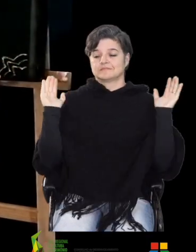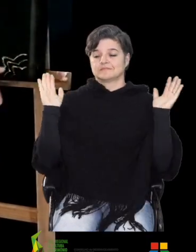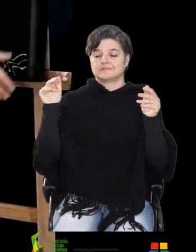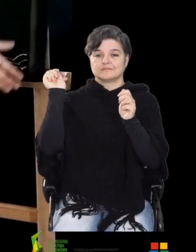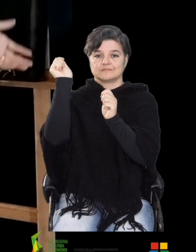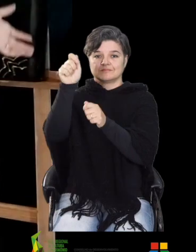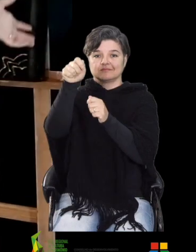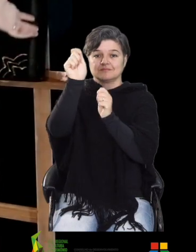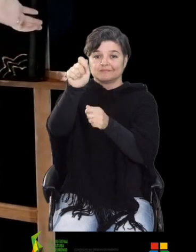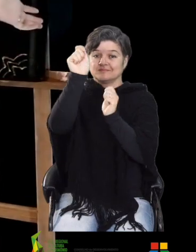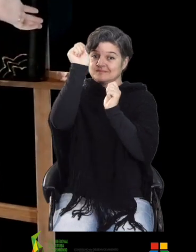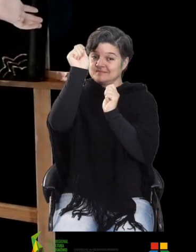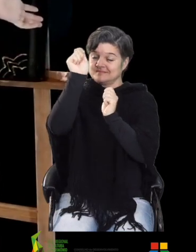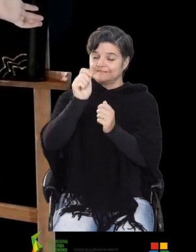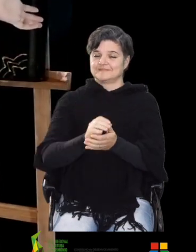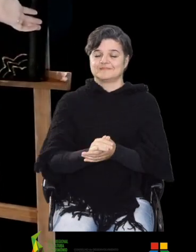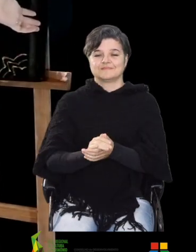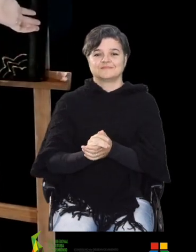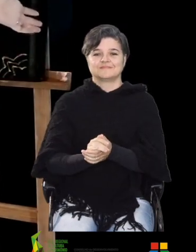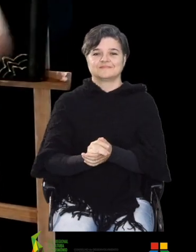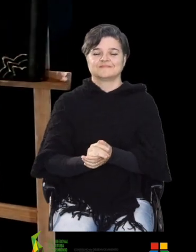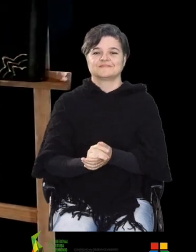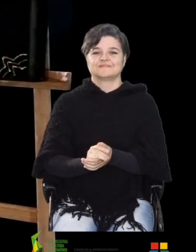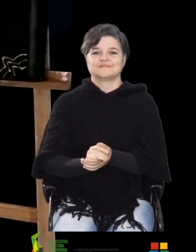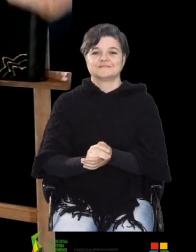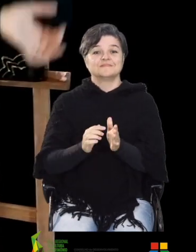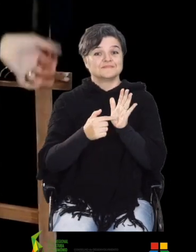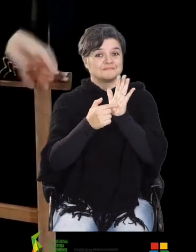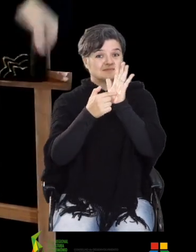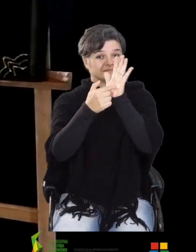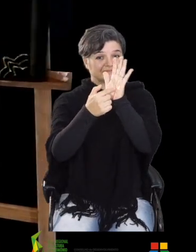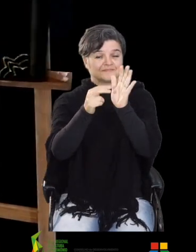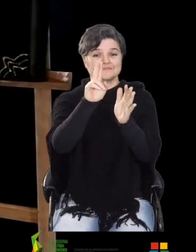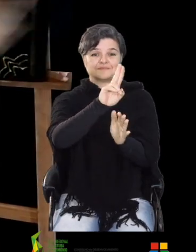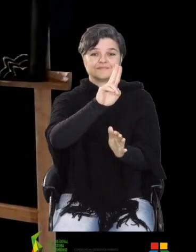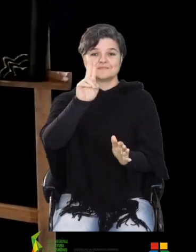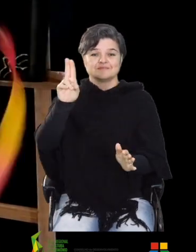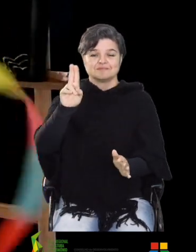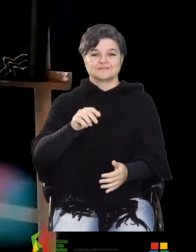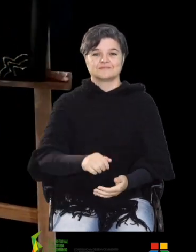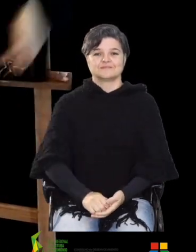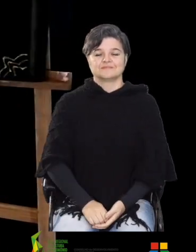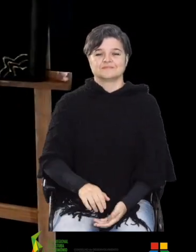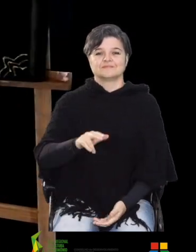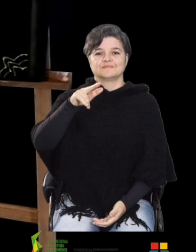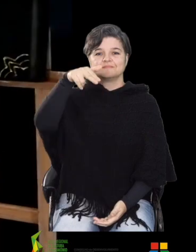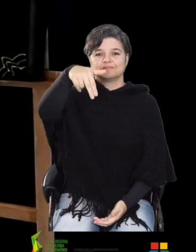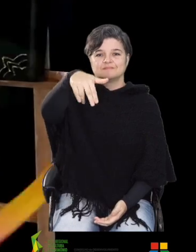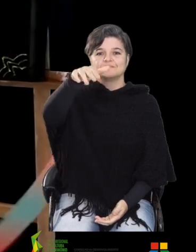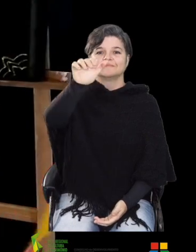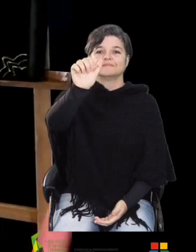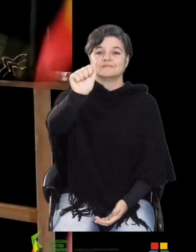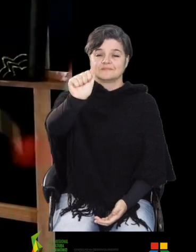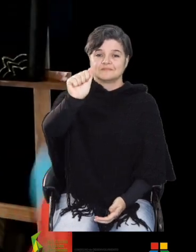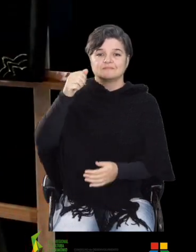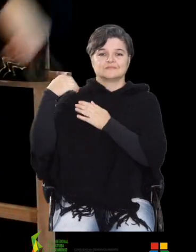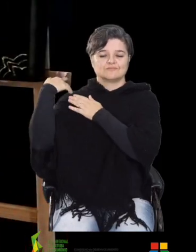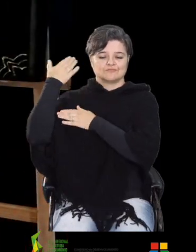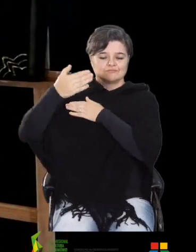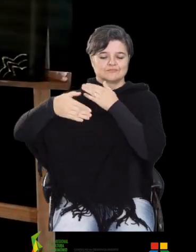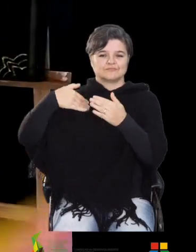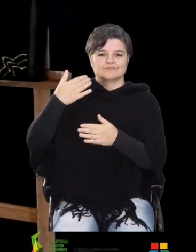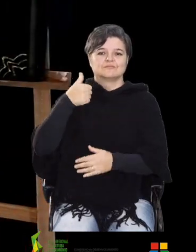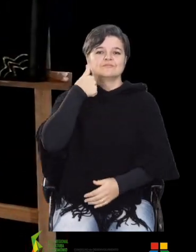dentro da varinha de condão elas fizeram na os meus pais ever veio